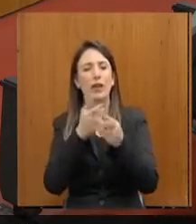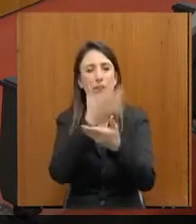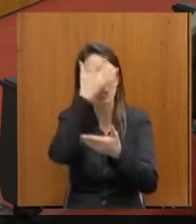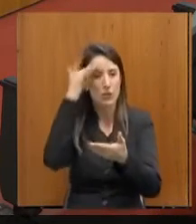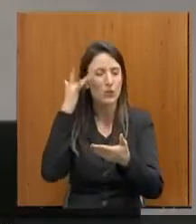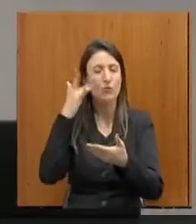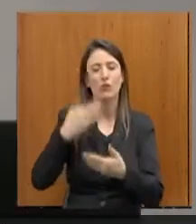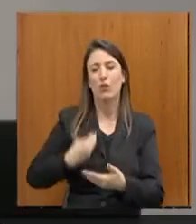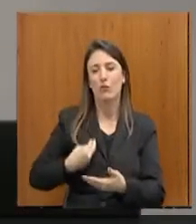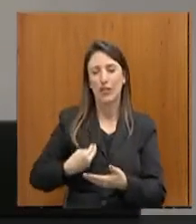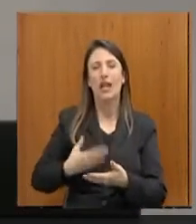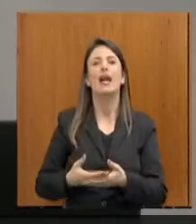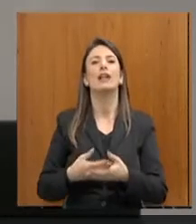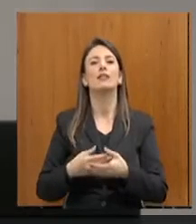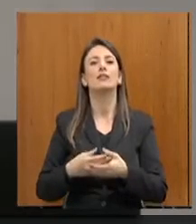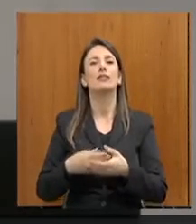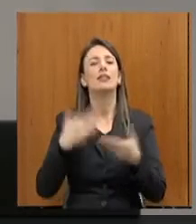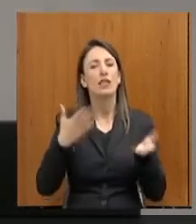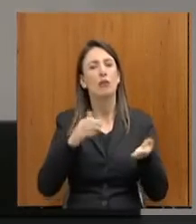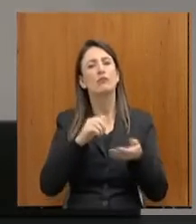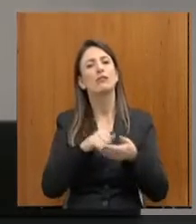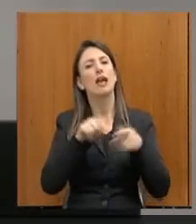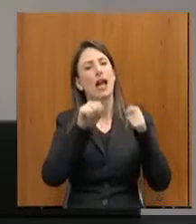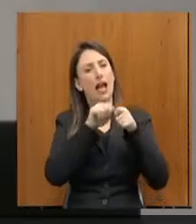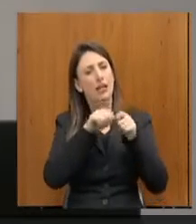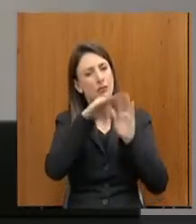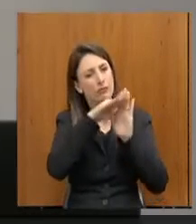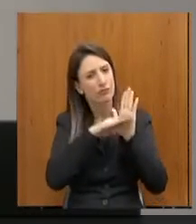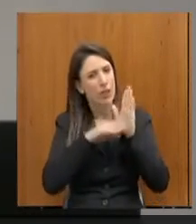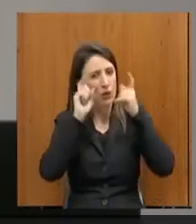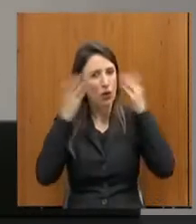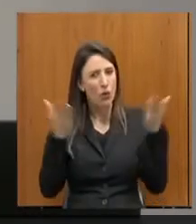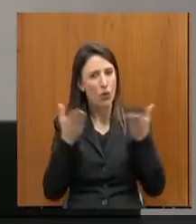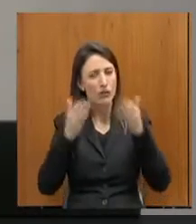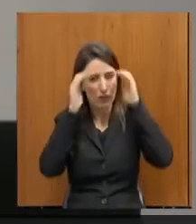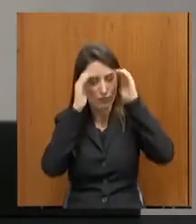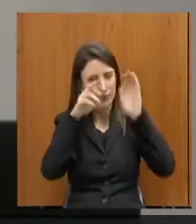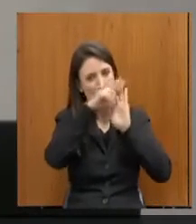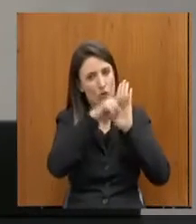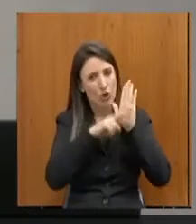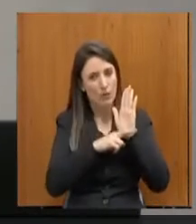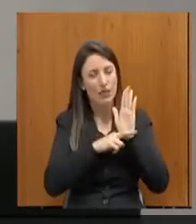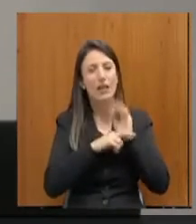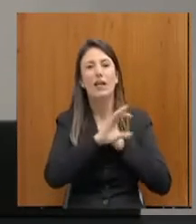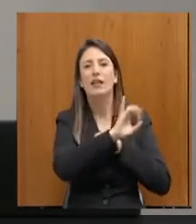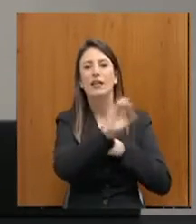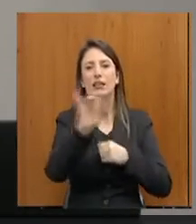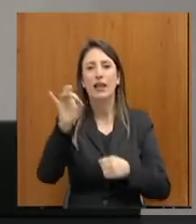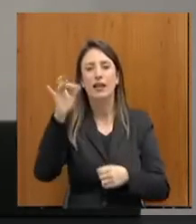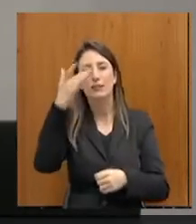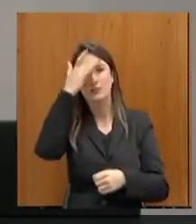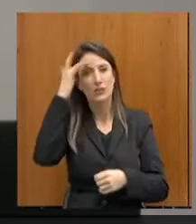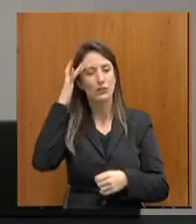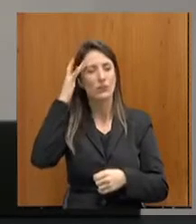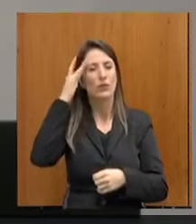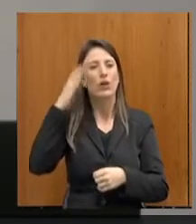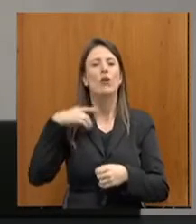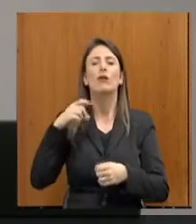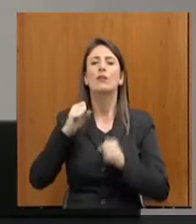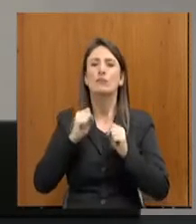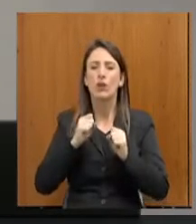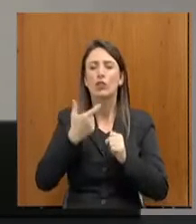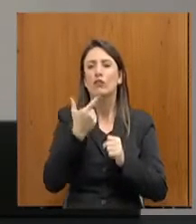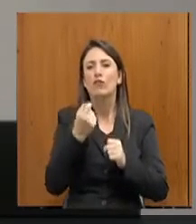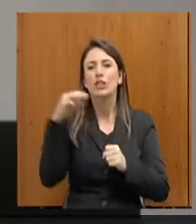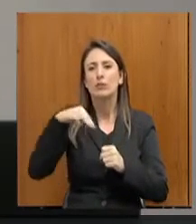reunião obedecerão as seguintes normas e procedimentos cada convocado disporá de 20 minutos para sua